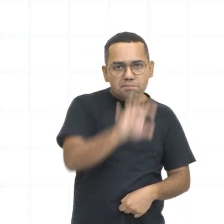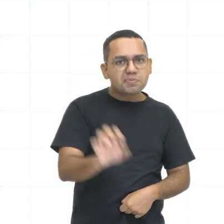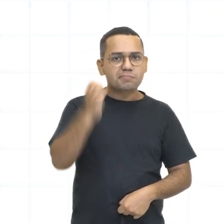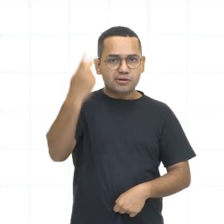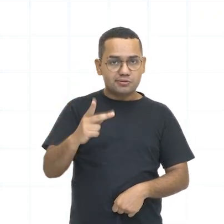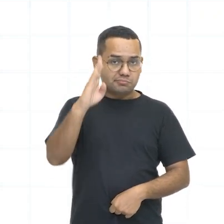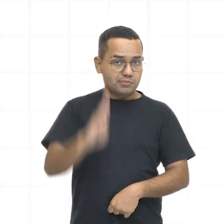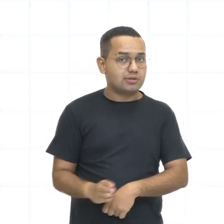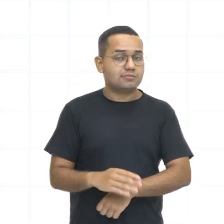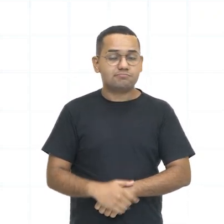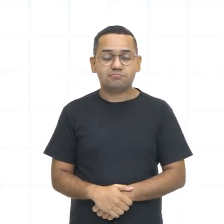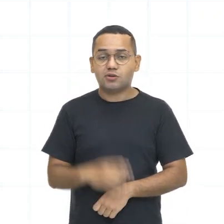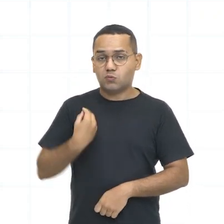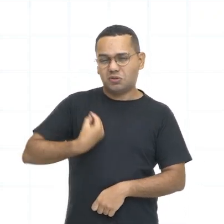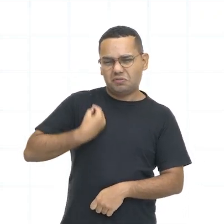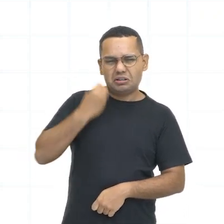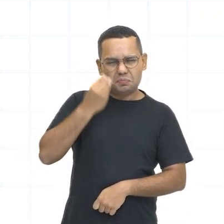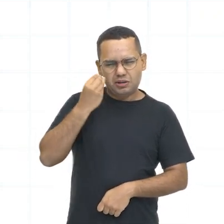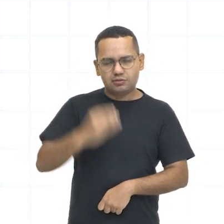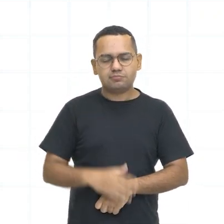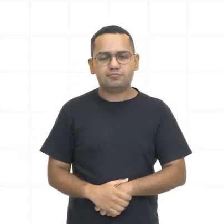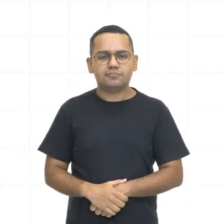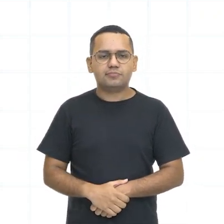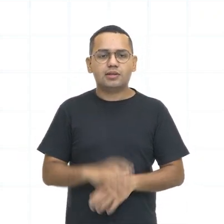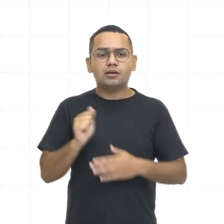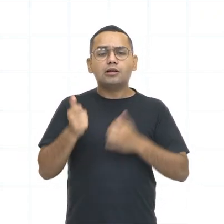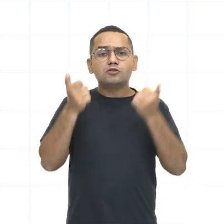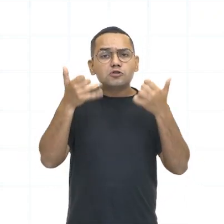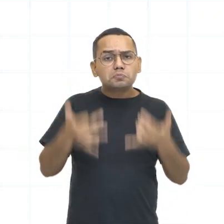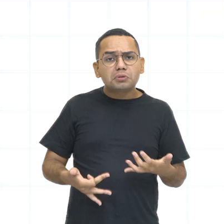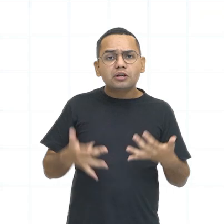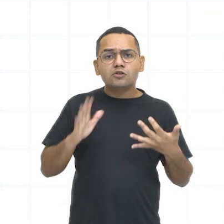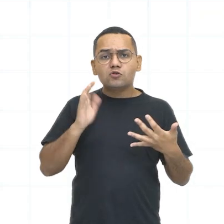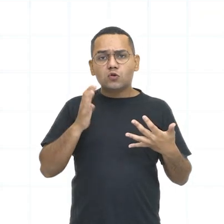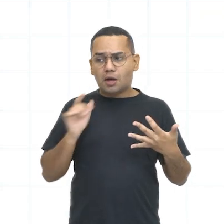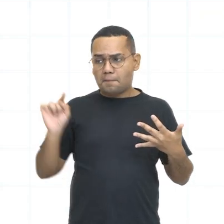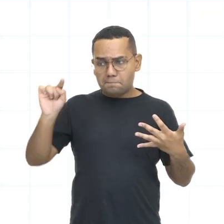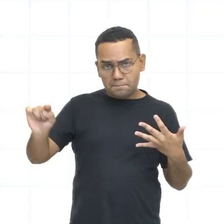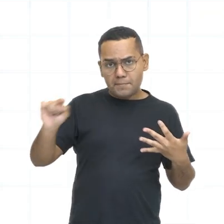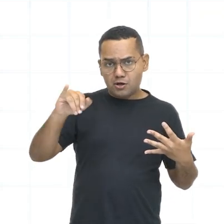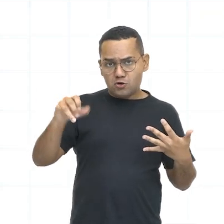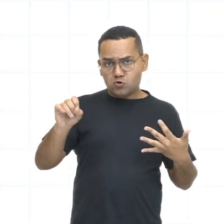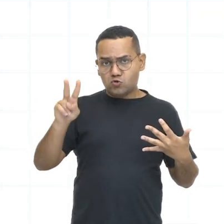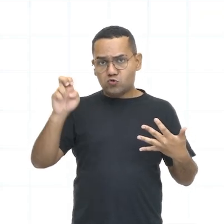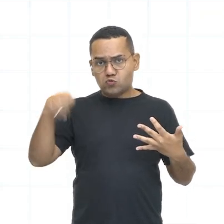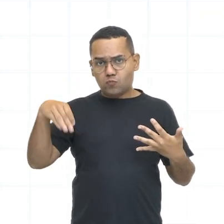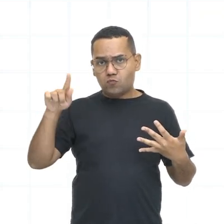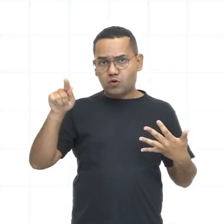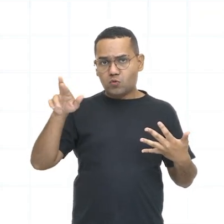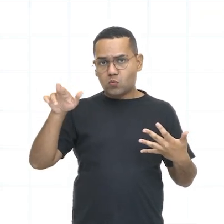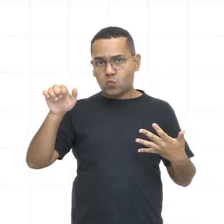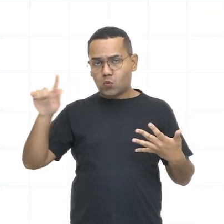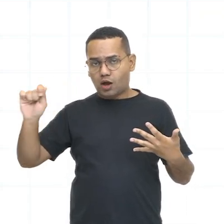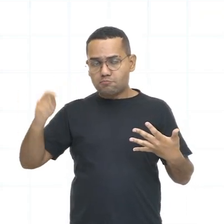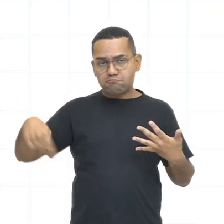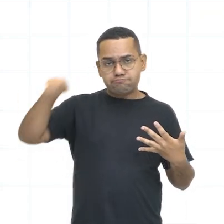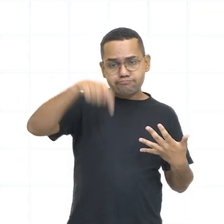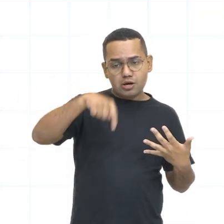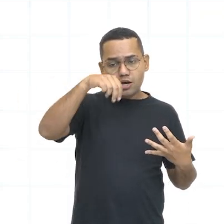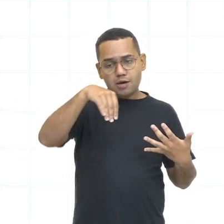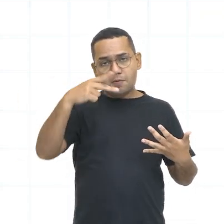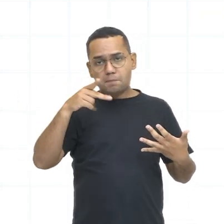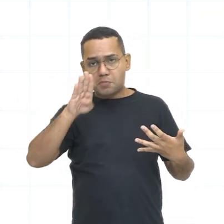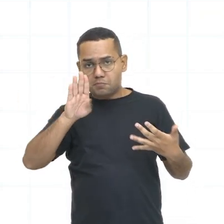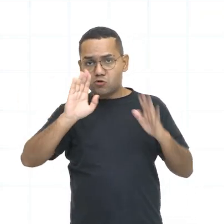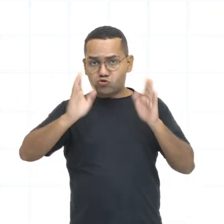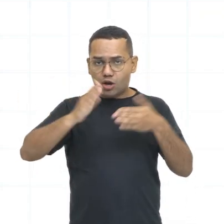também. Então, a gente falou um pouco sobre o quê? A Jovem Guarda, a MPB, e agora nós vamos falar sobre outro